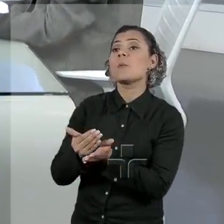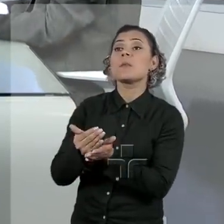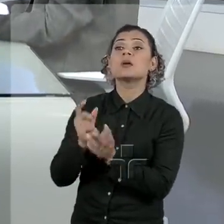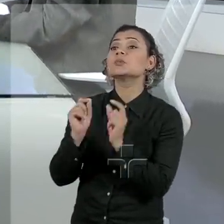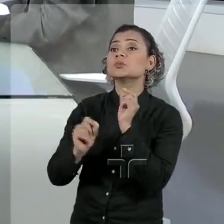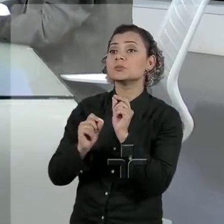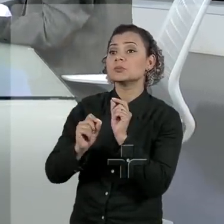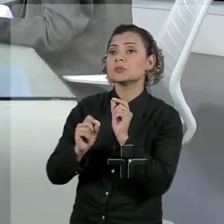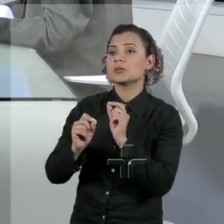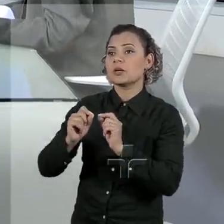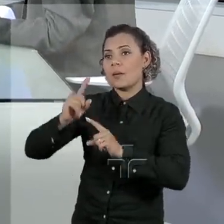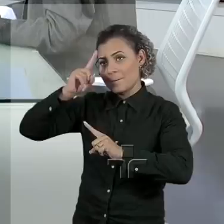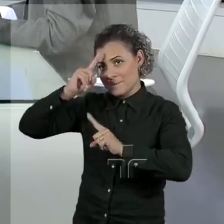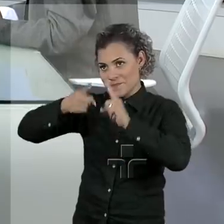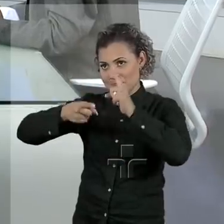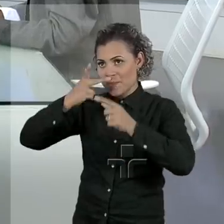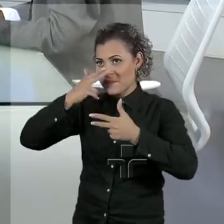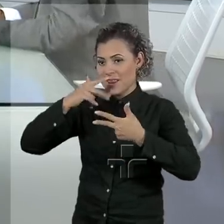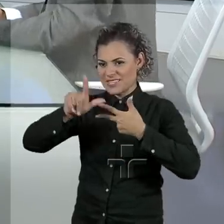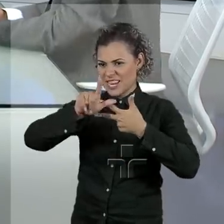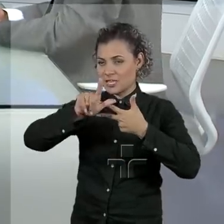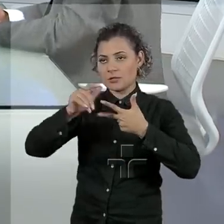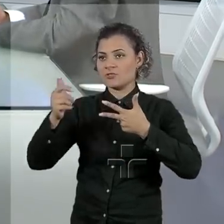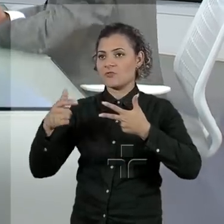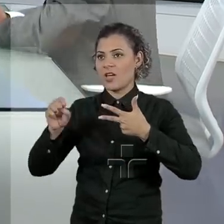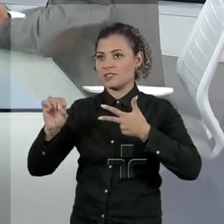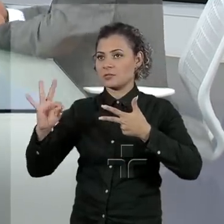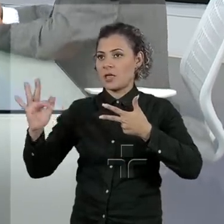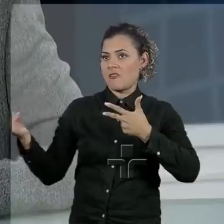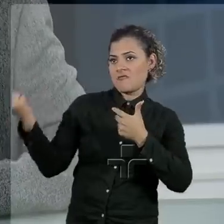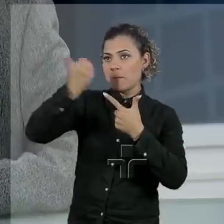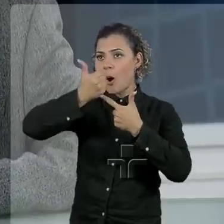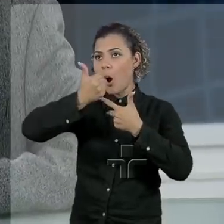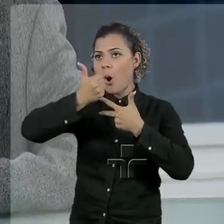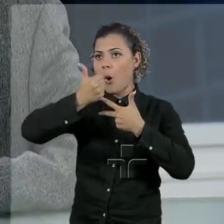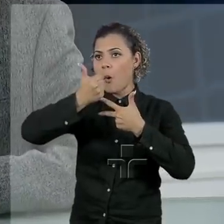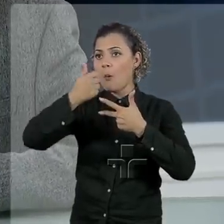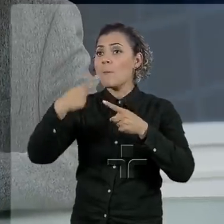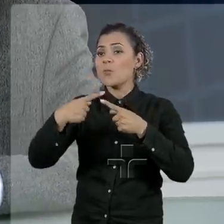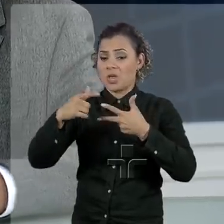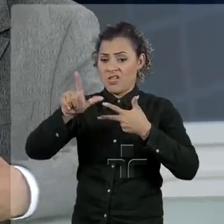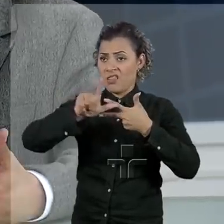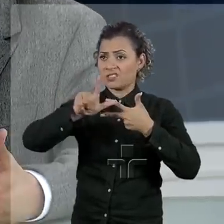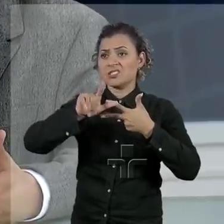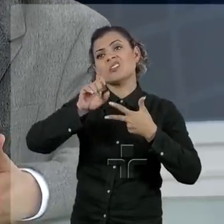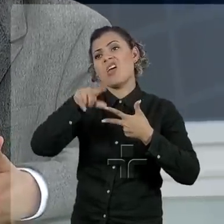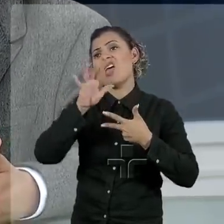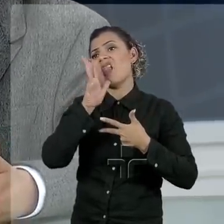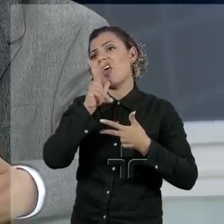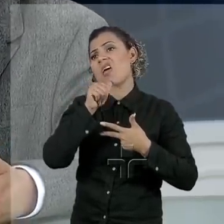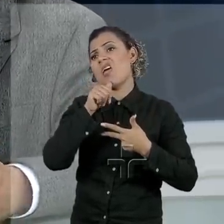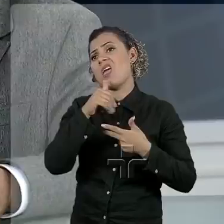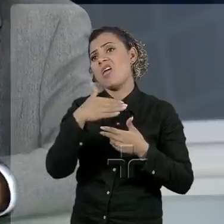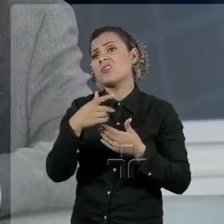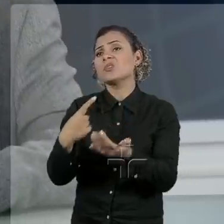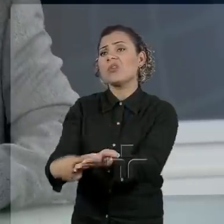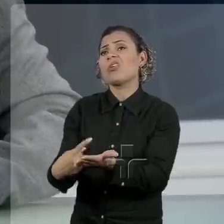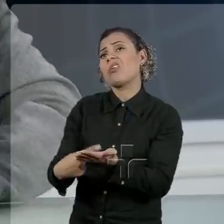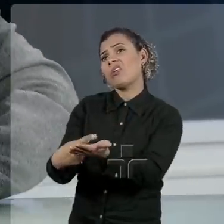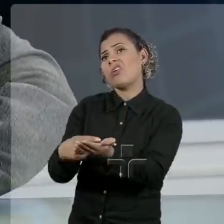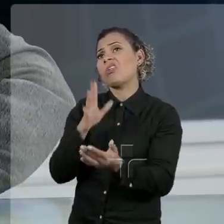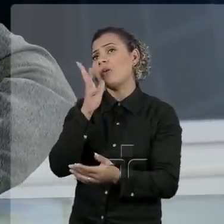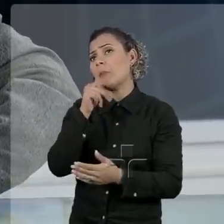aspas, legislar no lugar do legislativo, porque o legislativo acaba sendo lento, extremamente cheio de